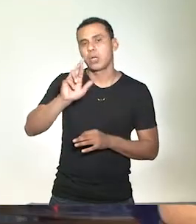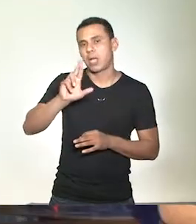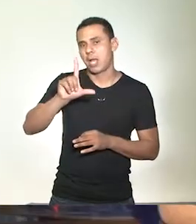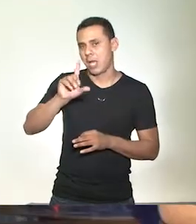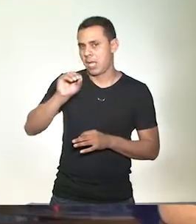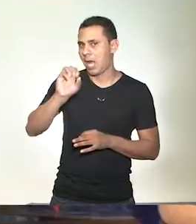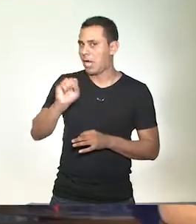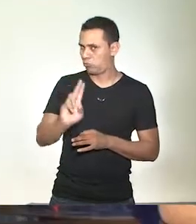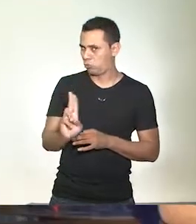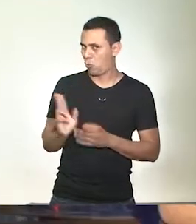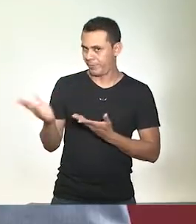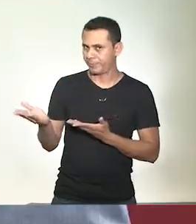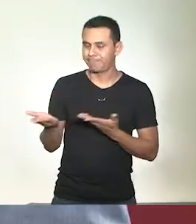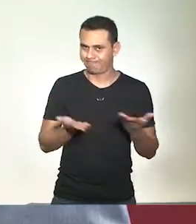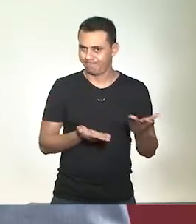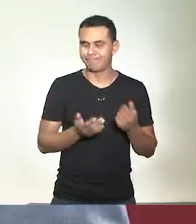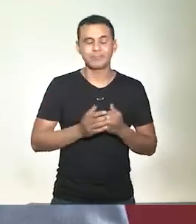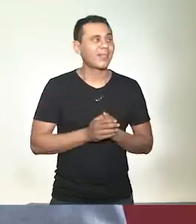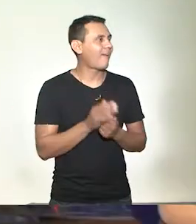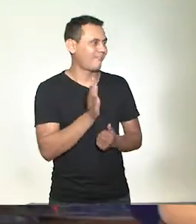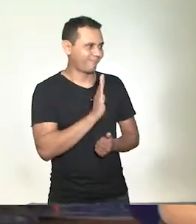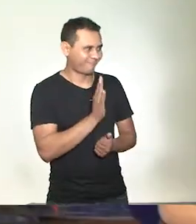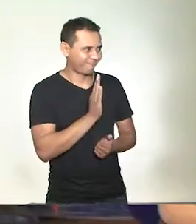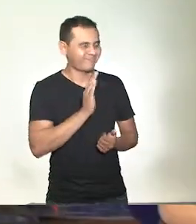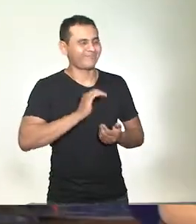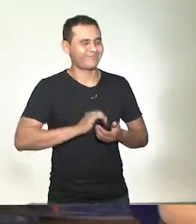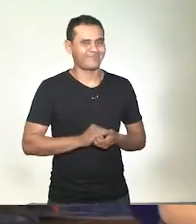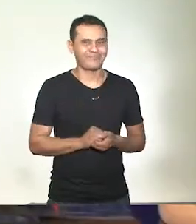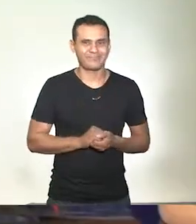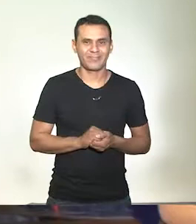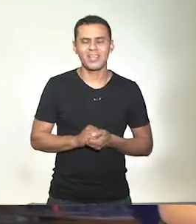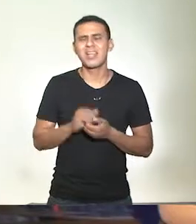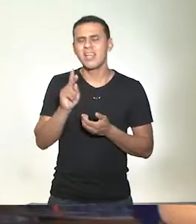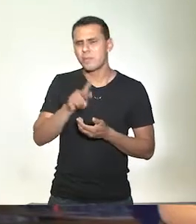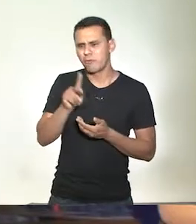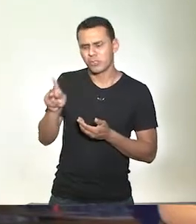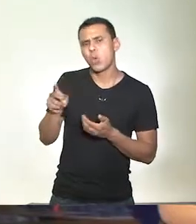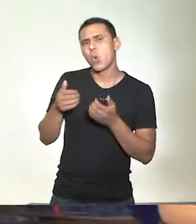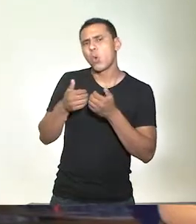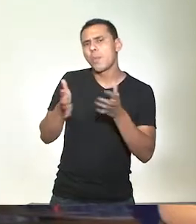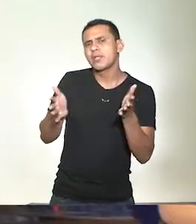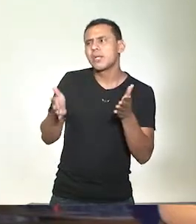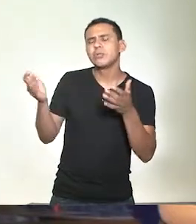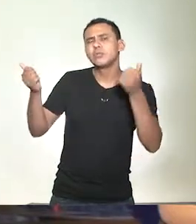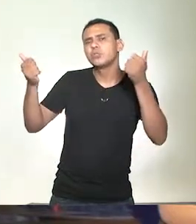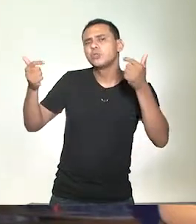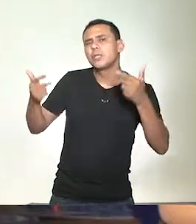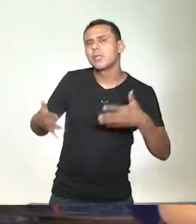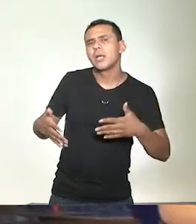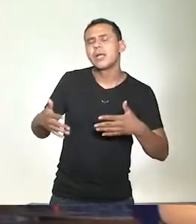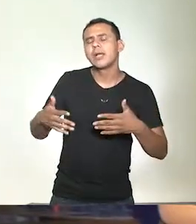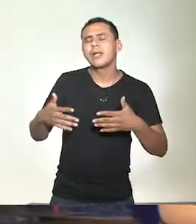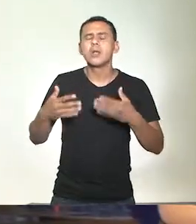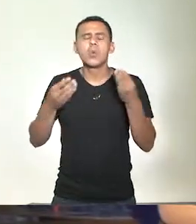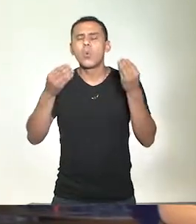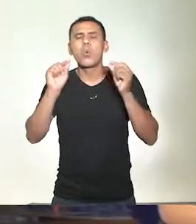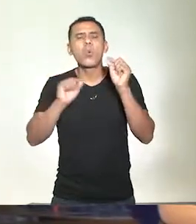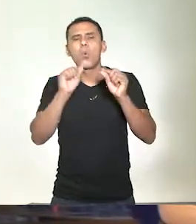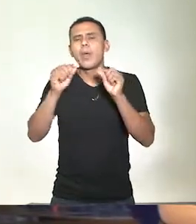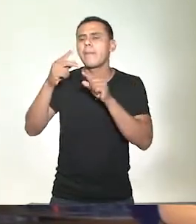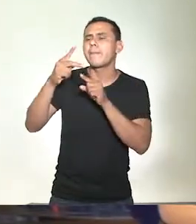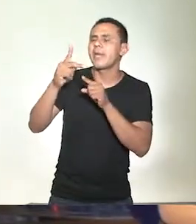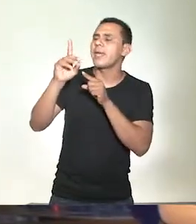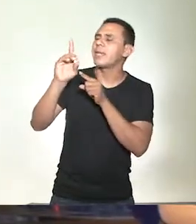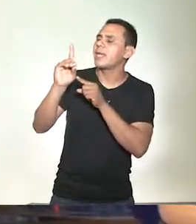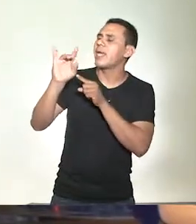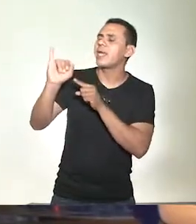bem-vindo Professor Olá Jéssica um professor para começar gostaria que o Senhor nos explicasse didaticamente o que é